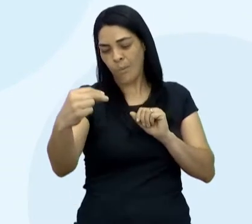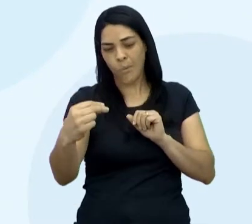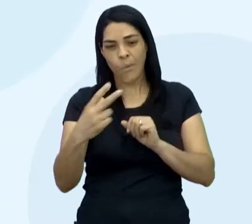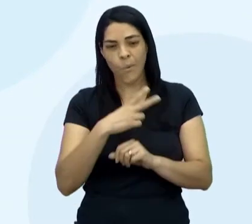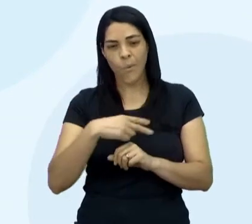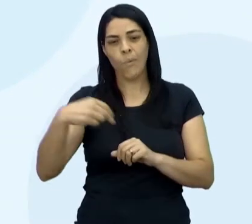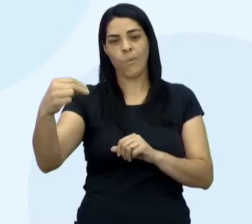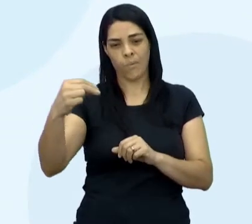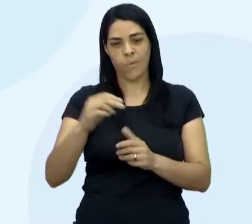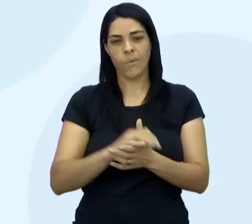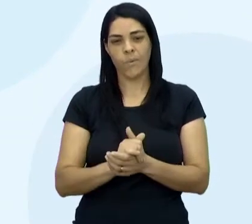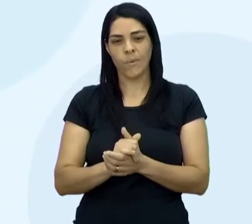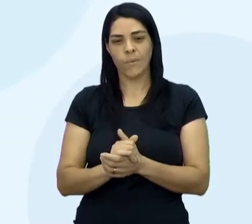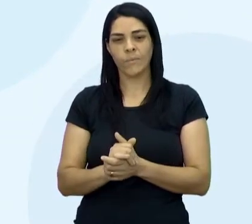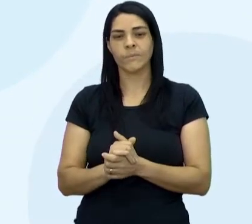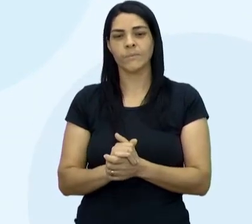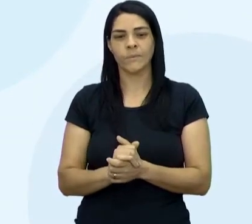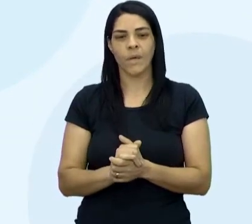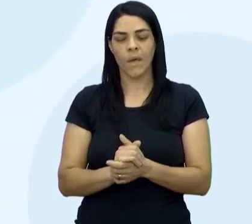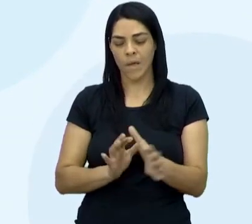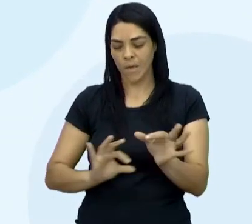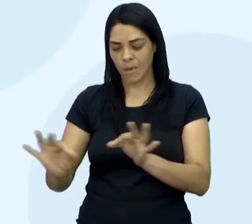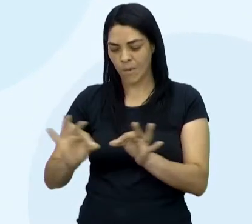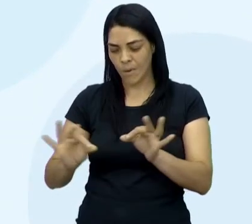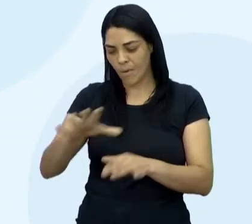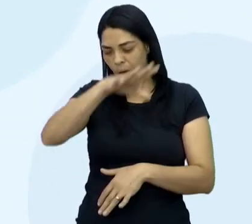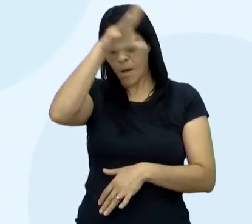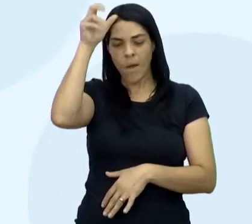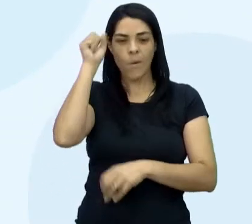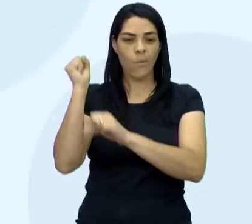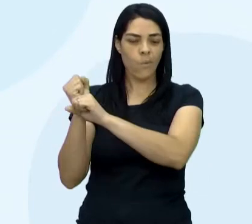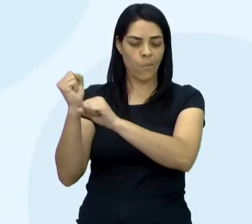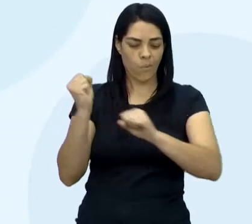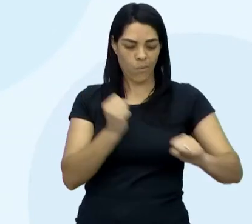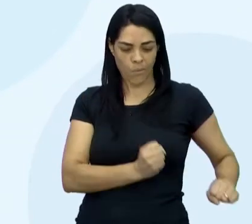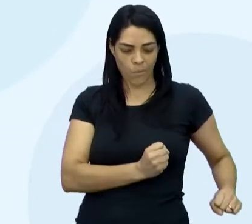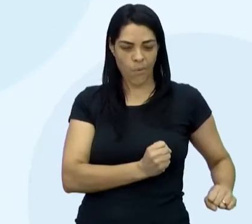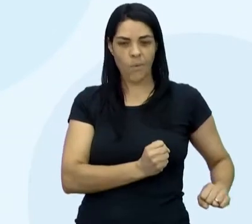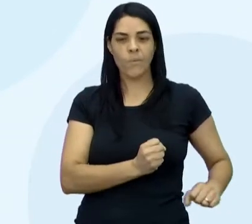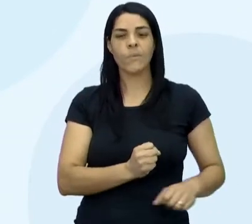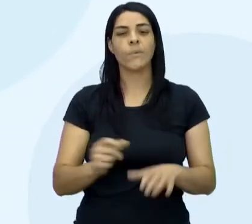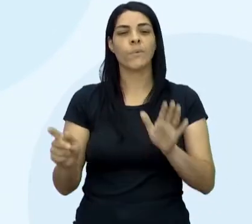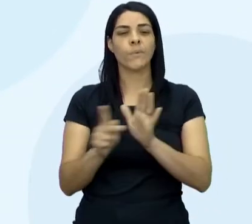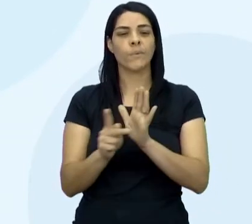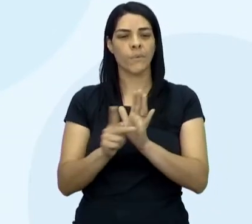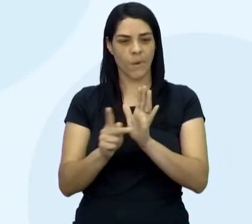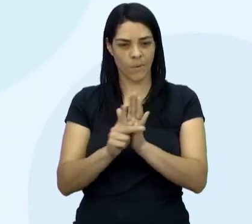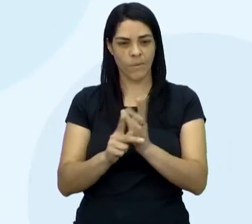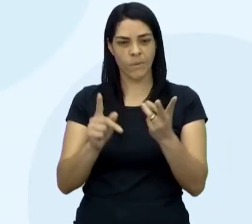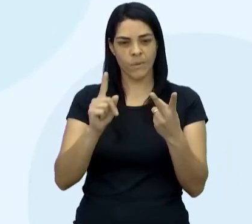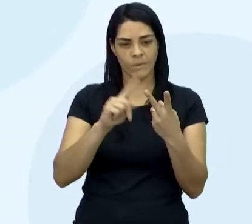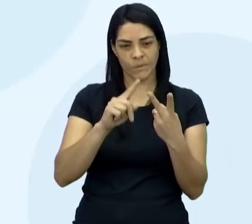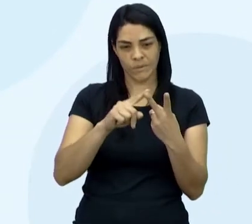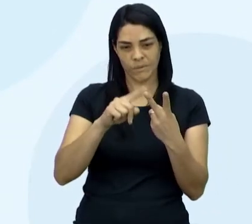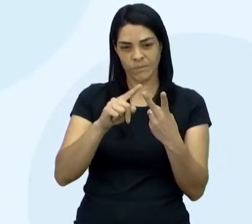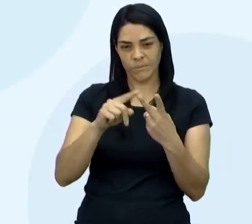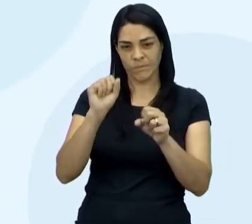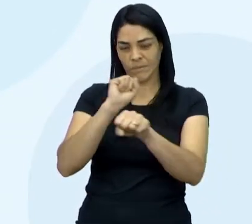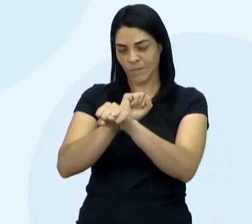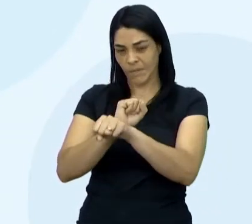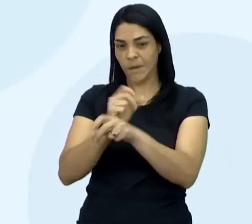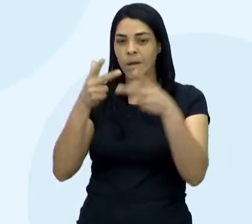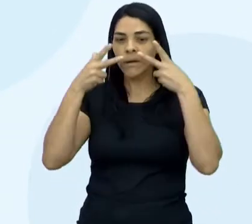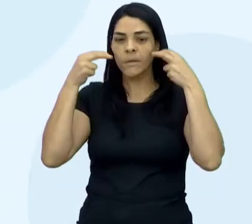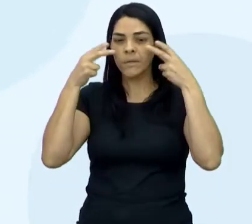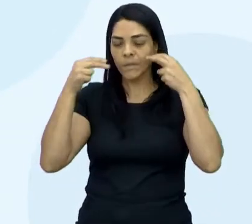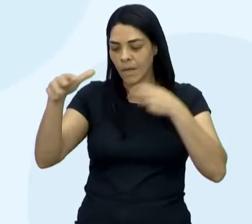e montava os seus quilombos e a própria escravidão indígena é tão presente aí na cidade de São Paulo né principalmente na